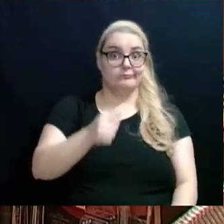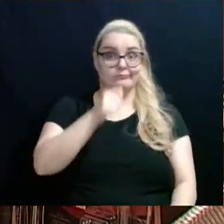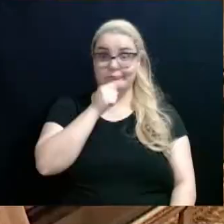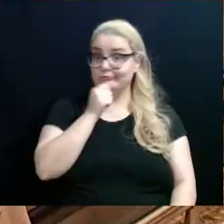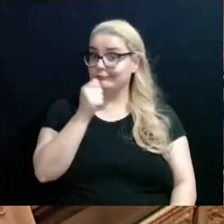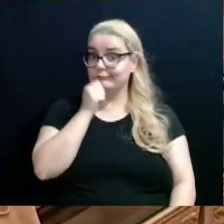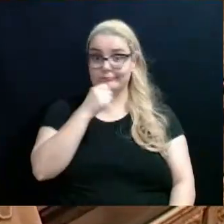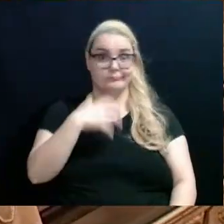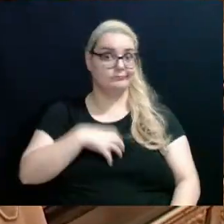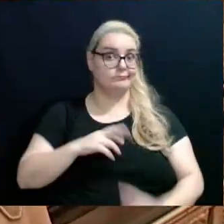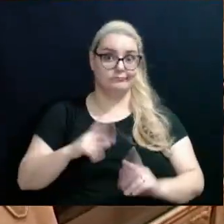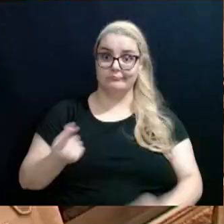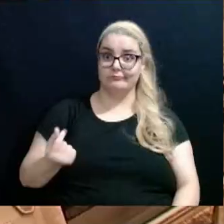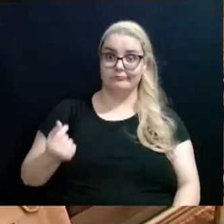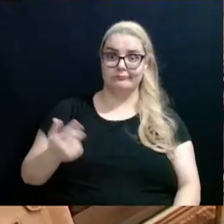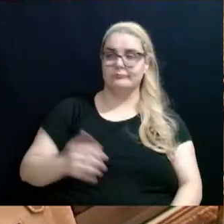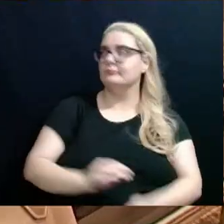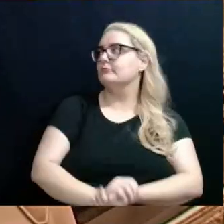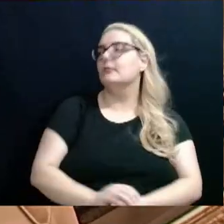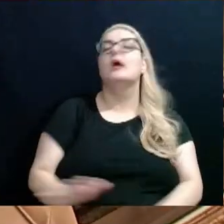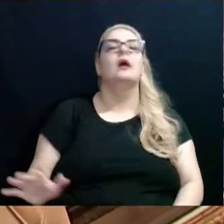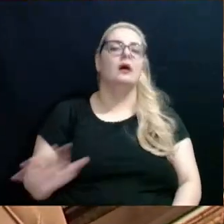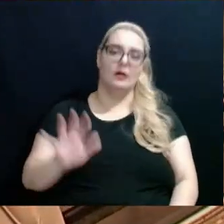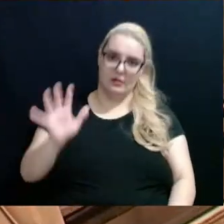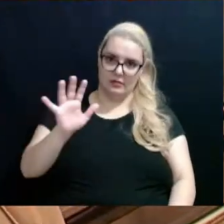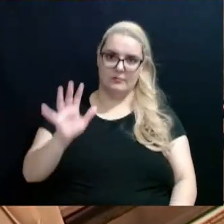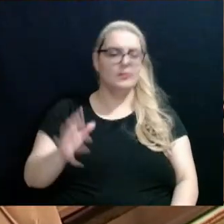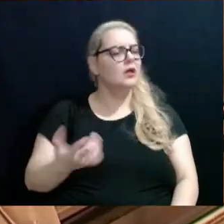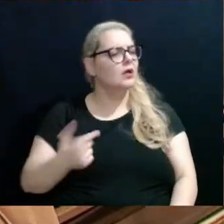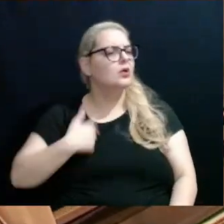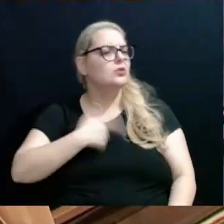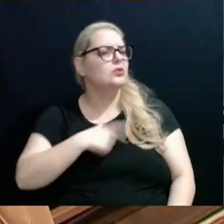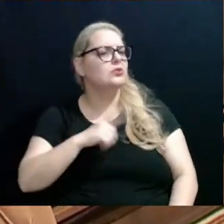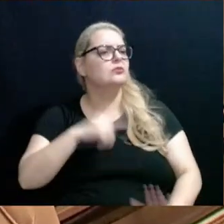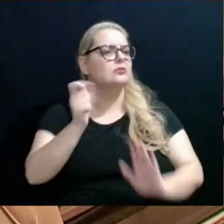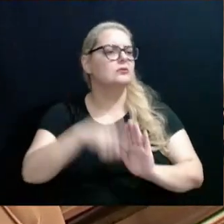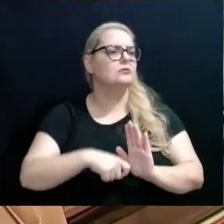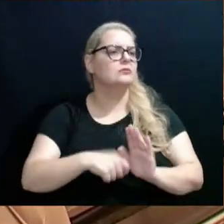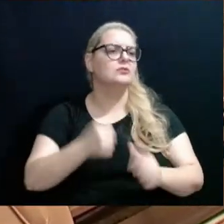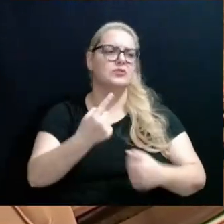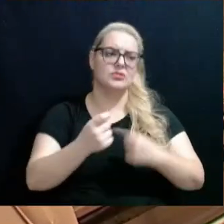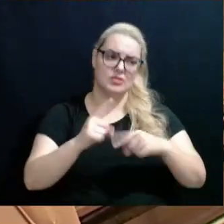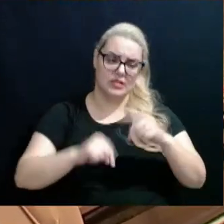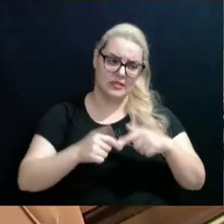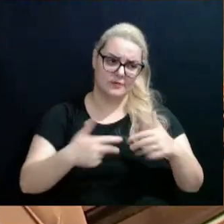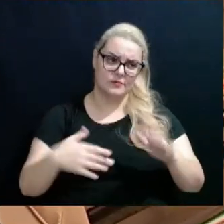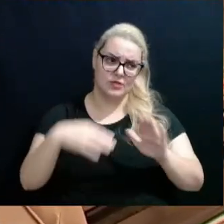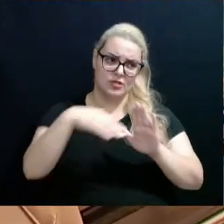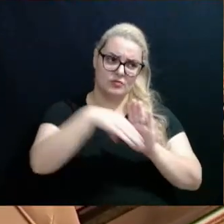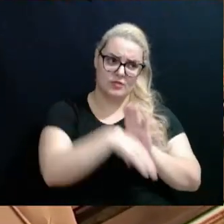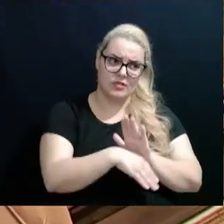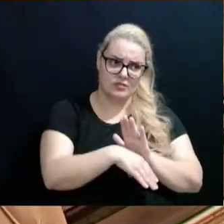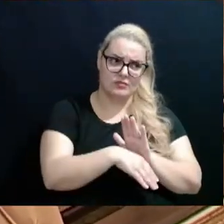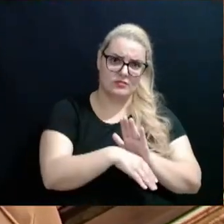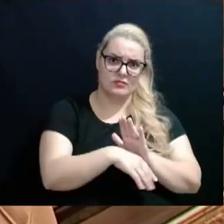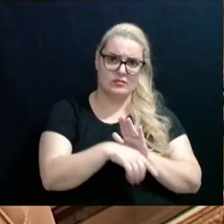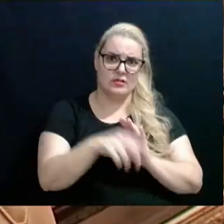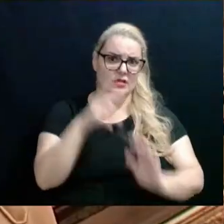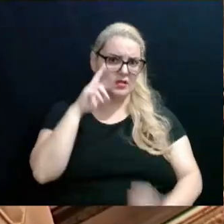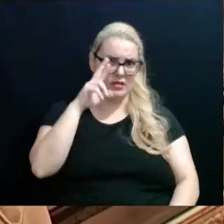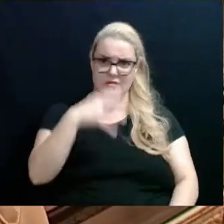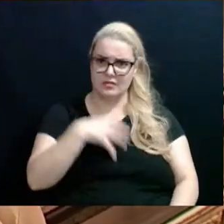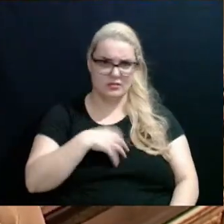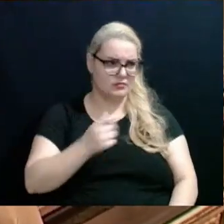no bolso. Aumentou bastante. Aumentou? A gente teve registro de que alguns produtos registraram queda no preço. A senhora ainda não sentiu, então? Não